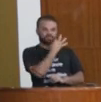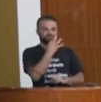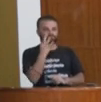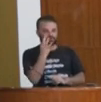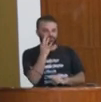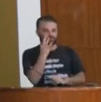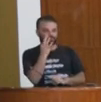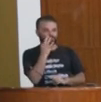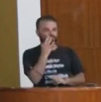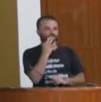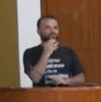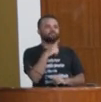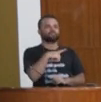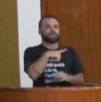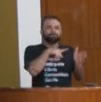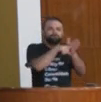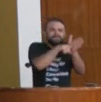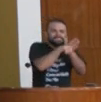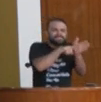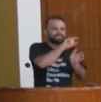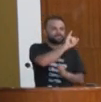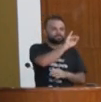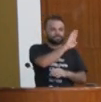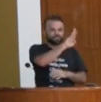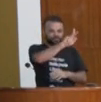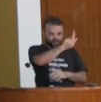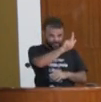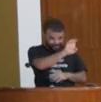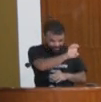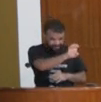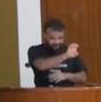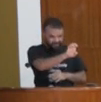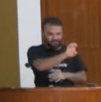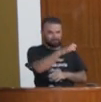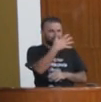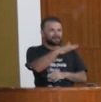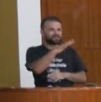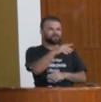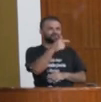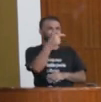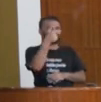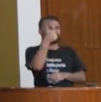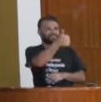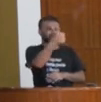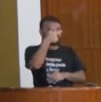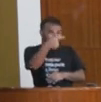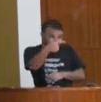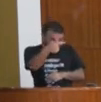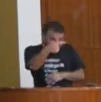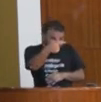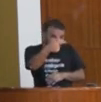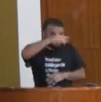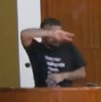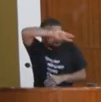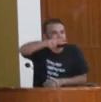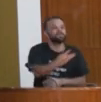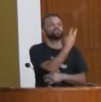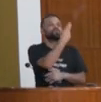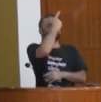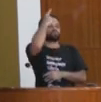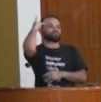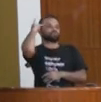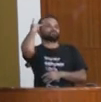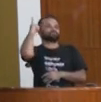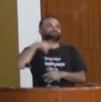o IBGE, cerca de 17 milhões de pessoas têm deficiência no Brasil e apenas 1%